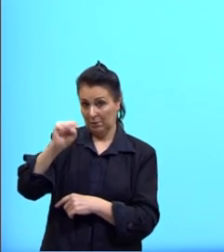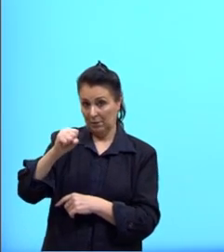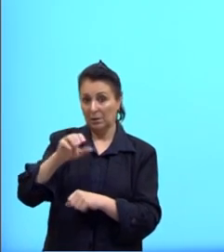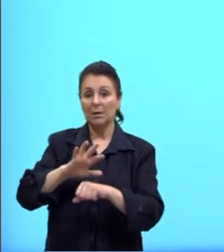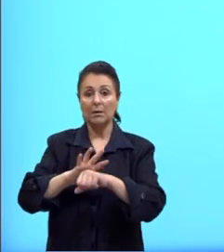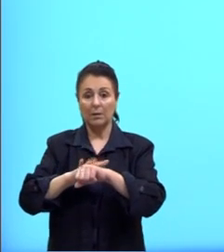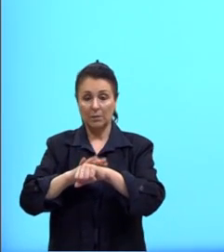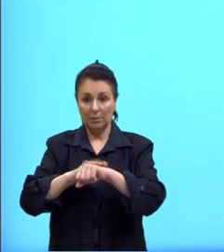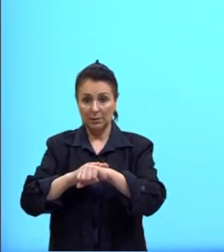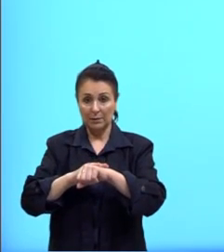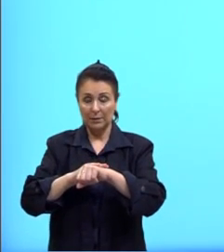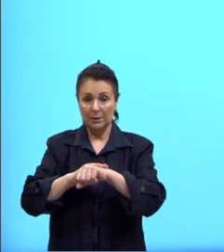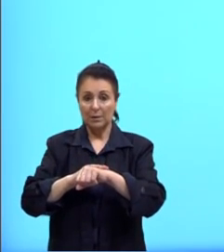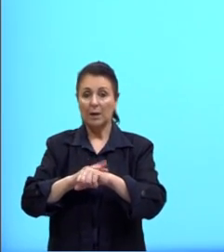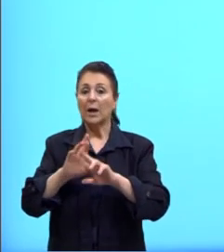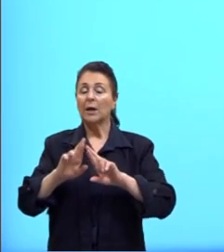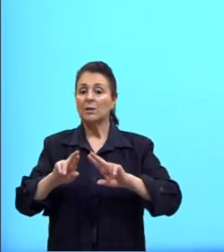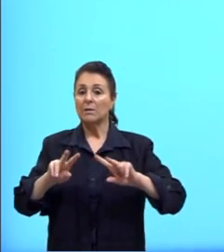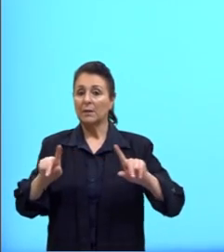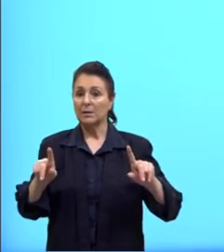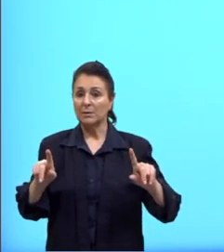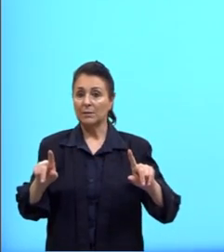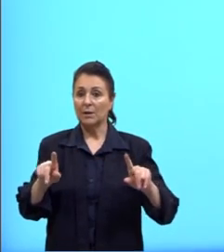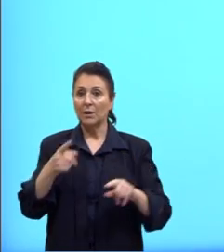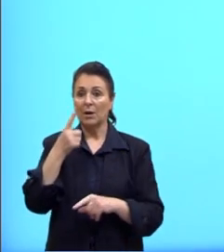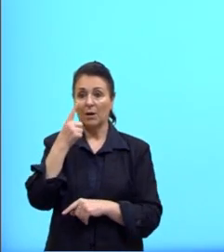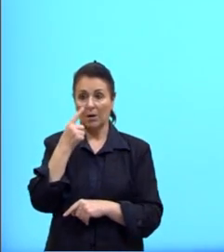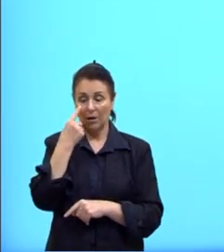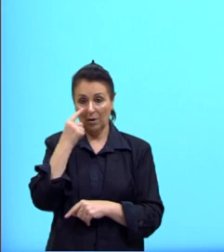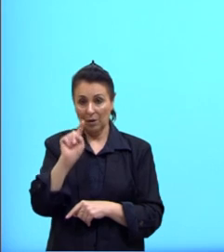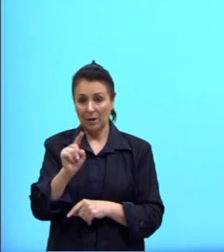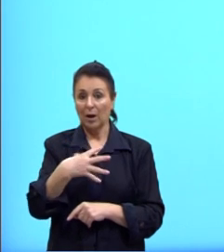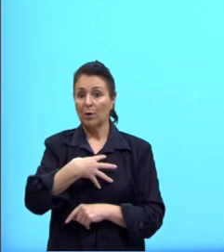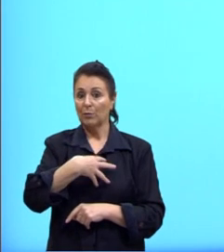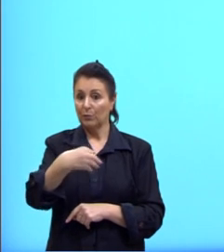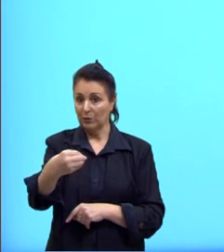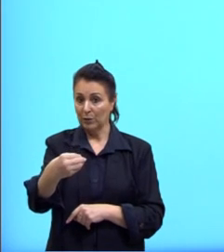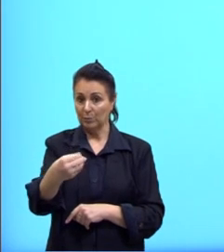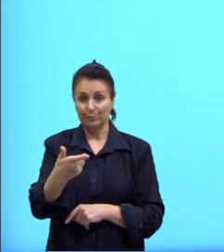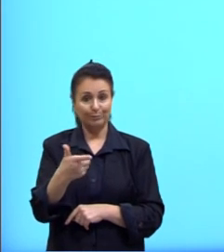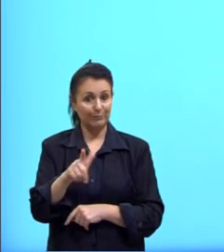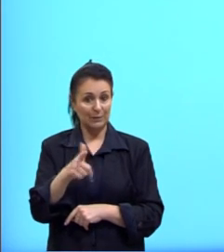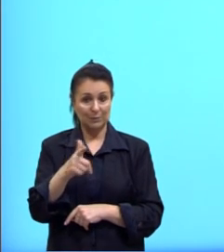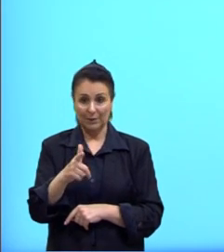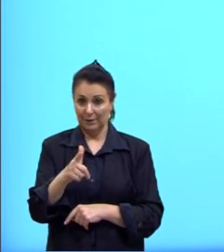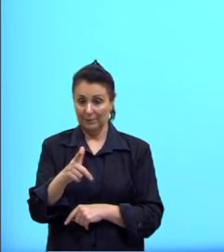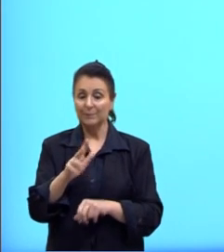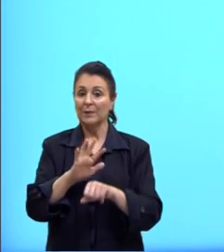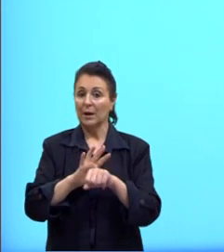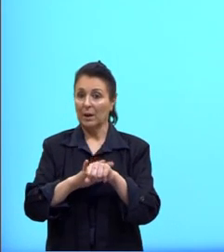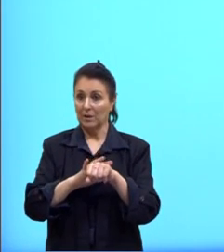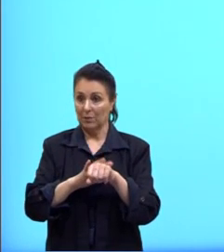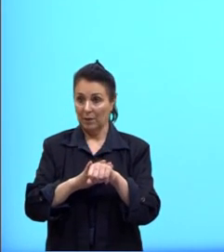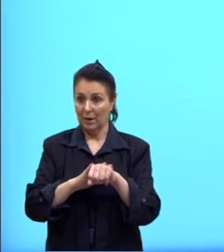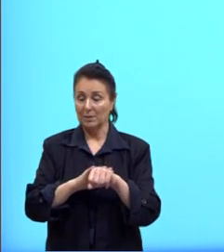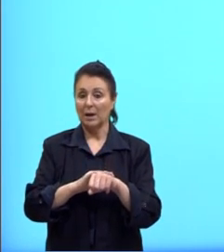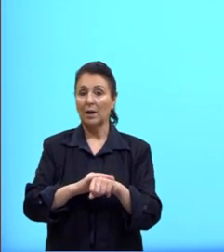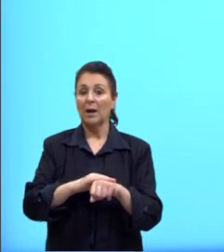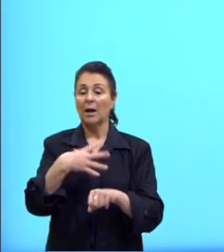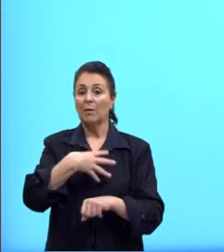doença então é diferente ó então aqui vai ter um filho sem hemofilia uma